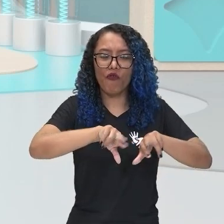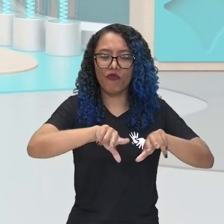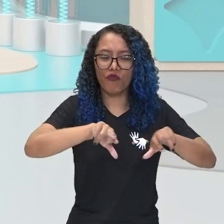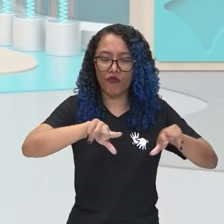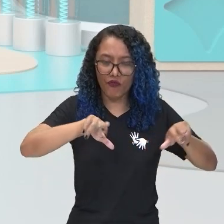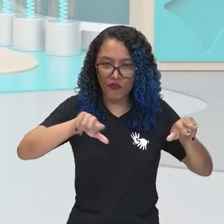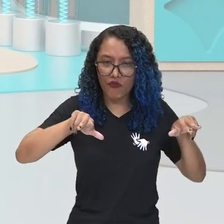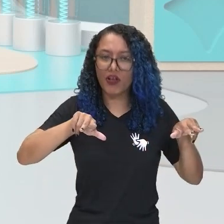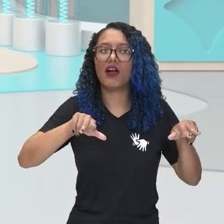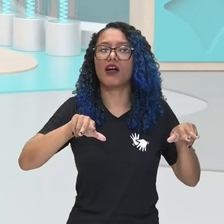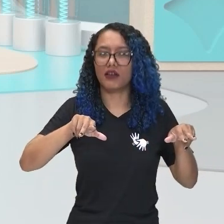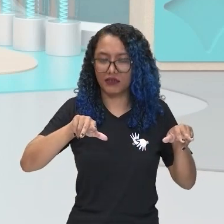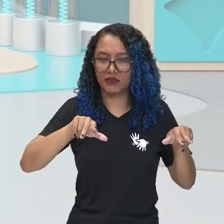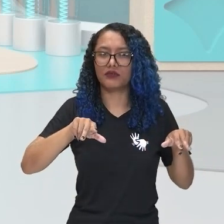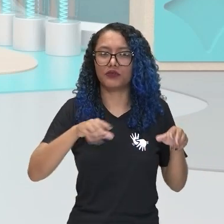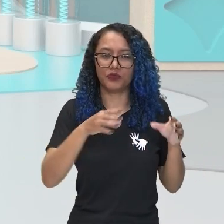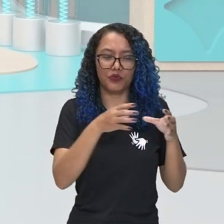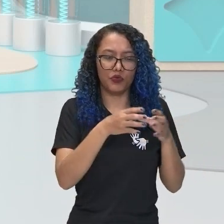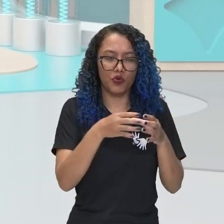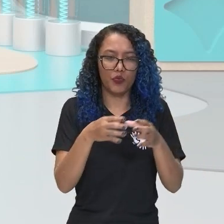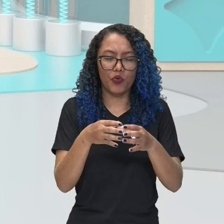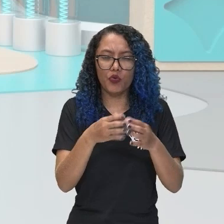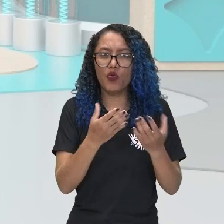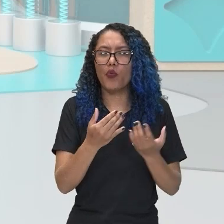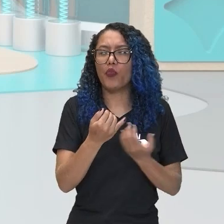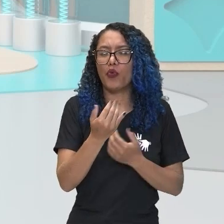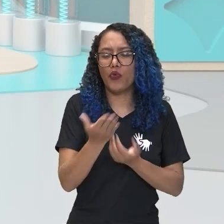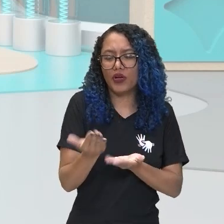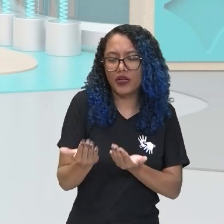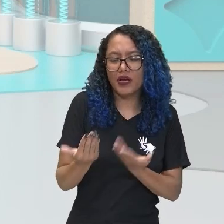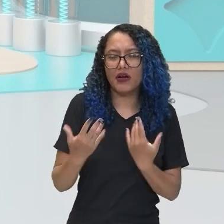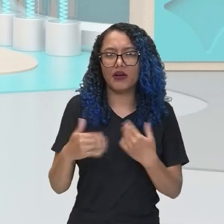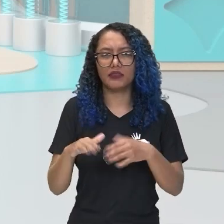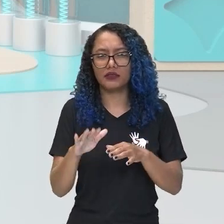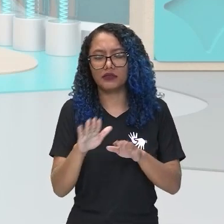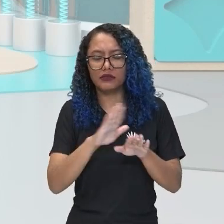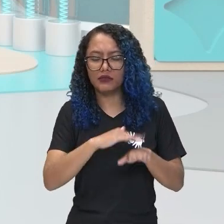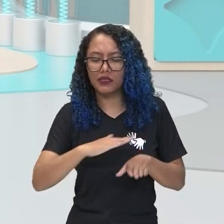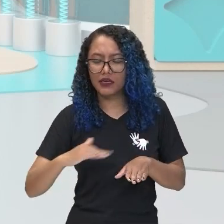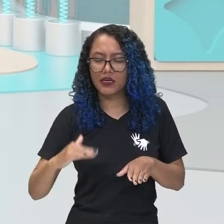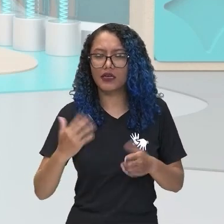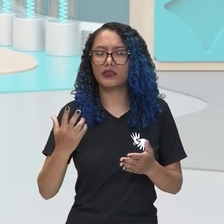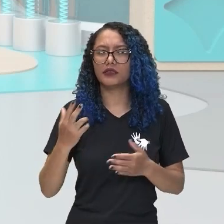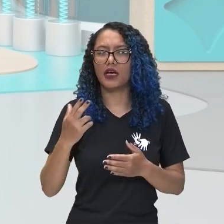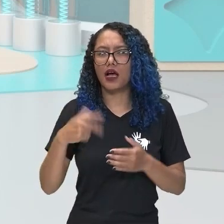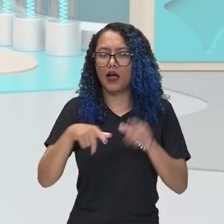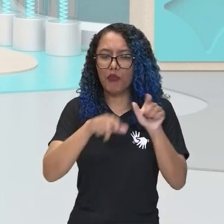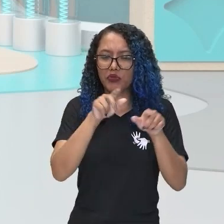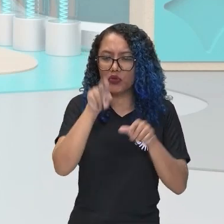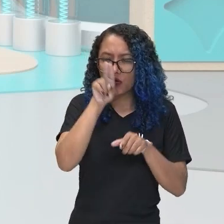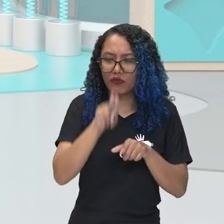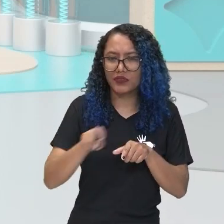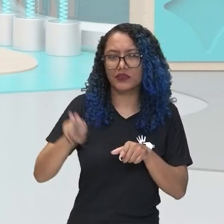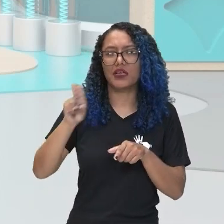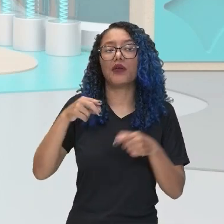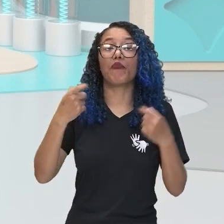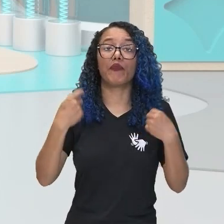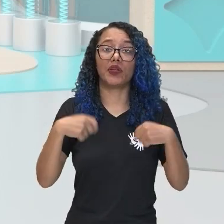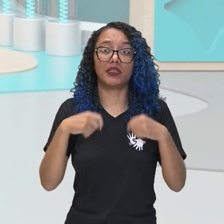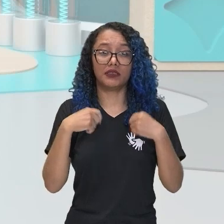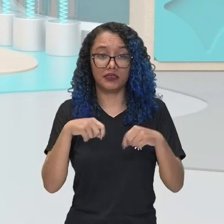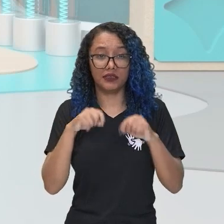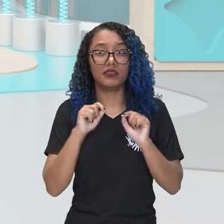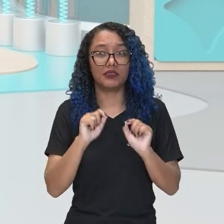e intelectuais, né? Desde a criança ao adulto, ao universitário. Então, ele tem que atingir todas essas pessoas. Ele não pode ter